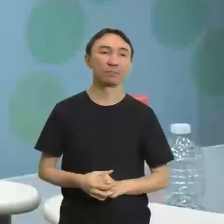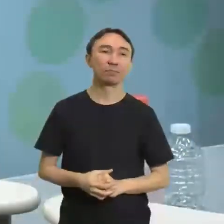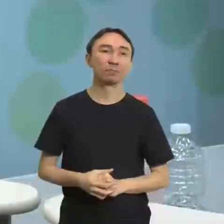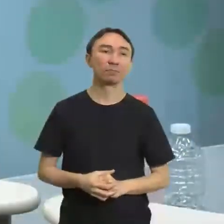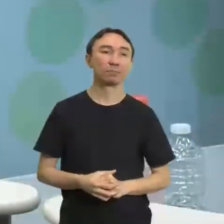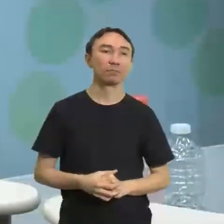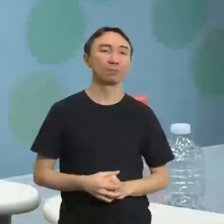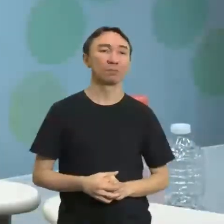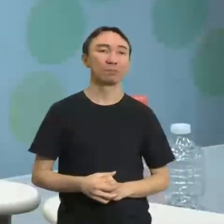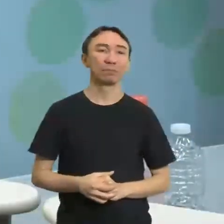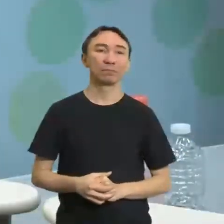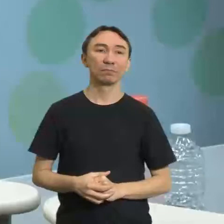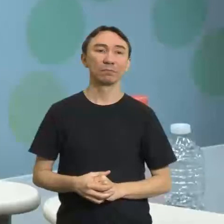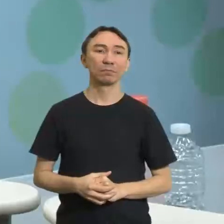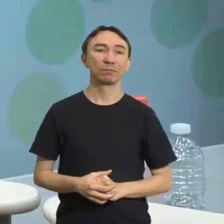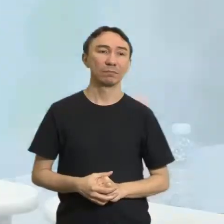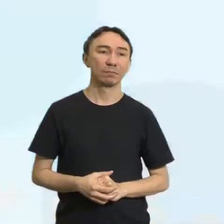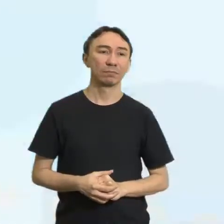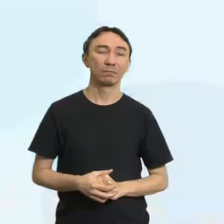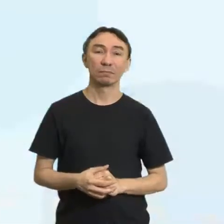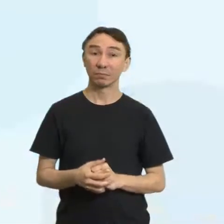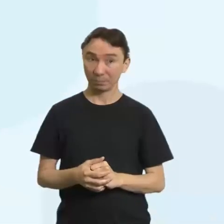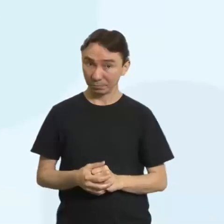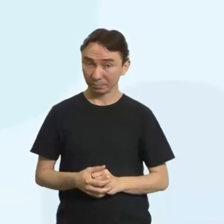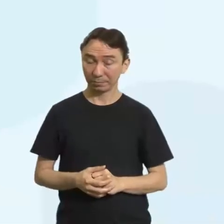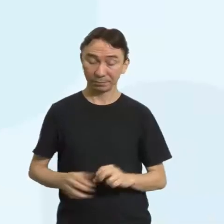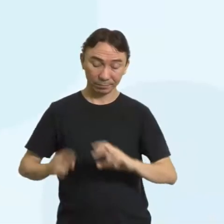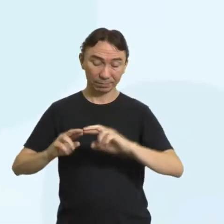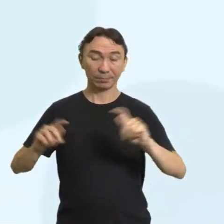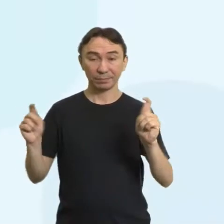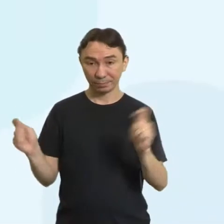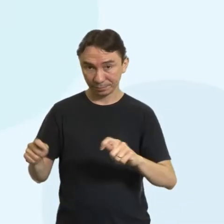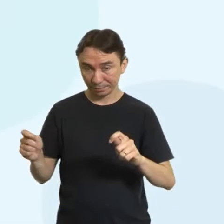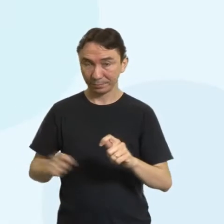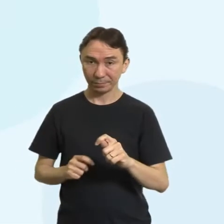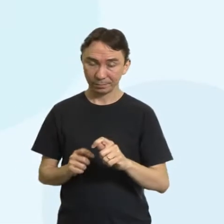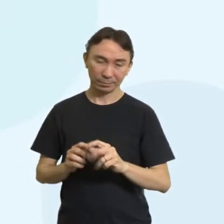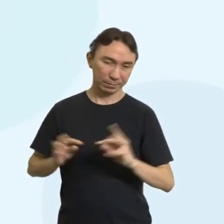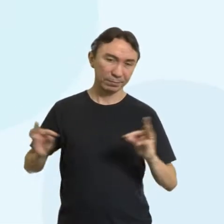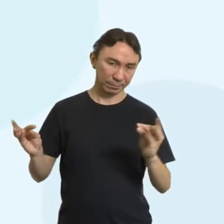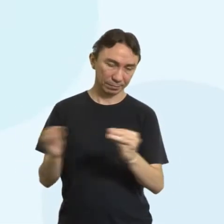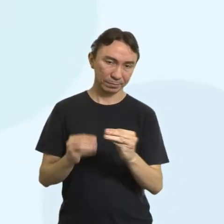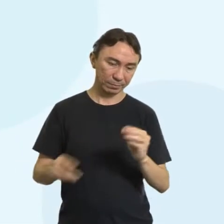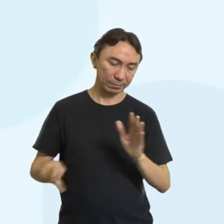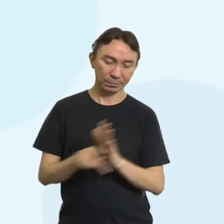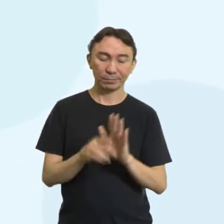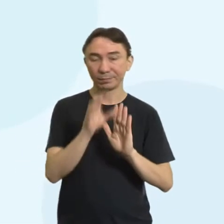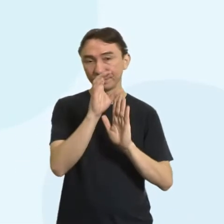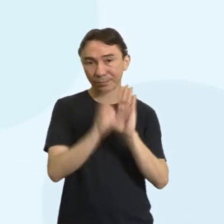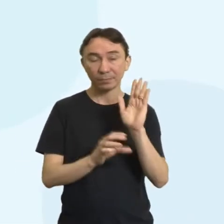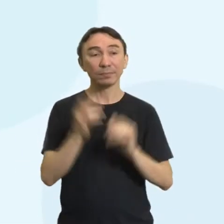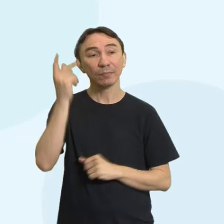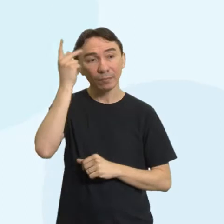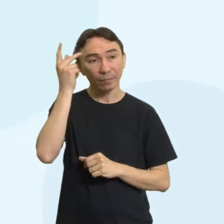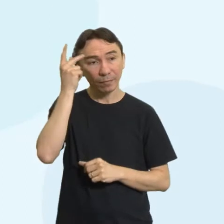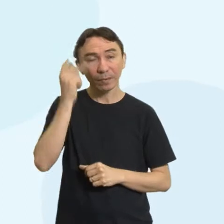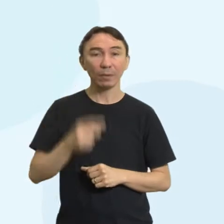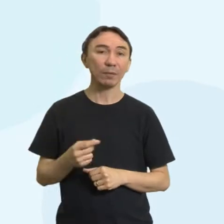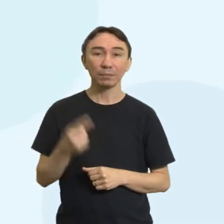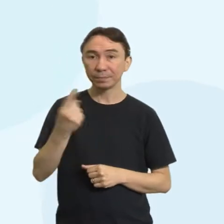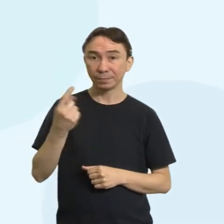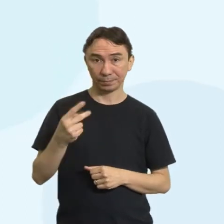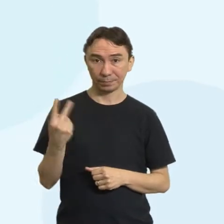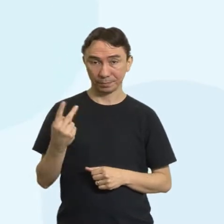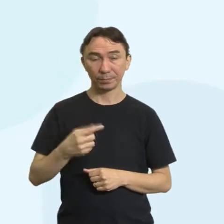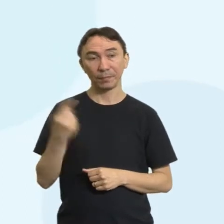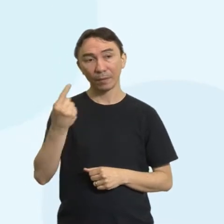temos agora as competências gerais do currículo paulista, onde nós estamos destacando as duas primeiras.